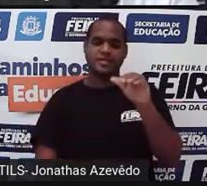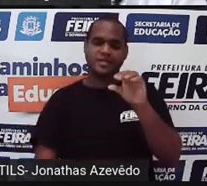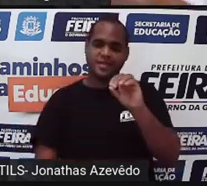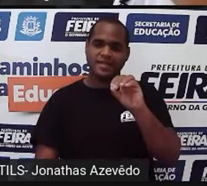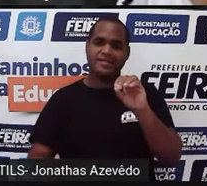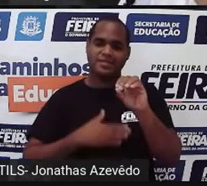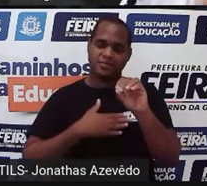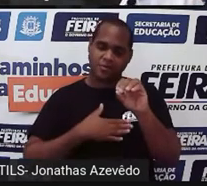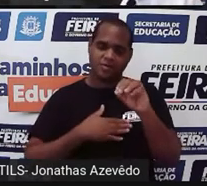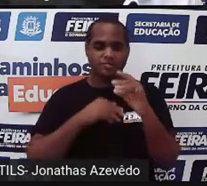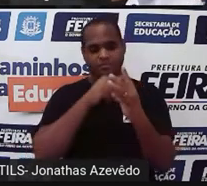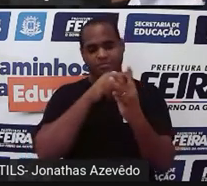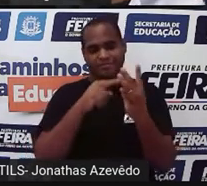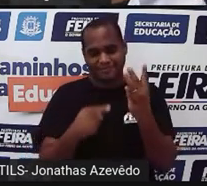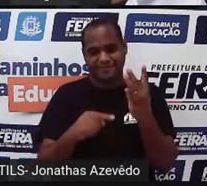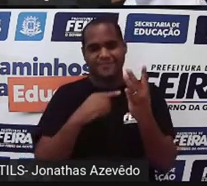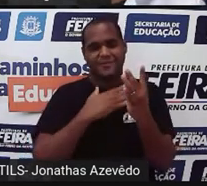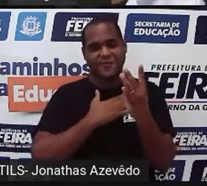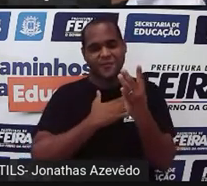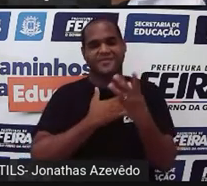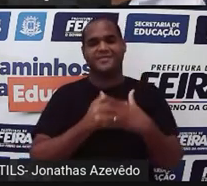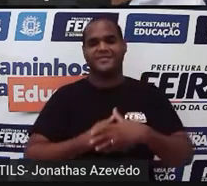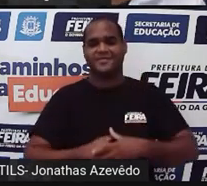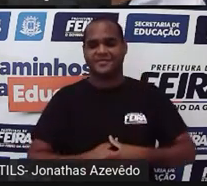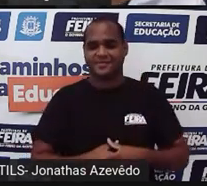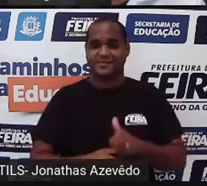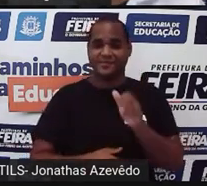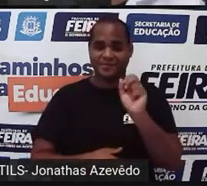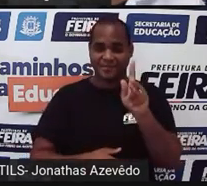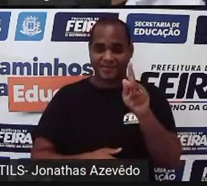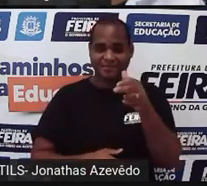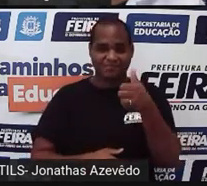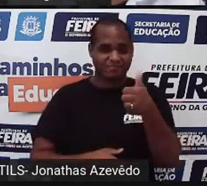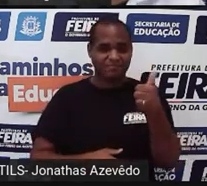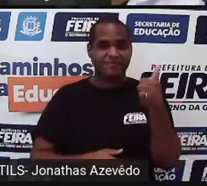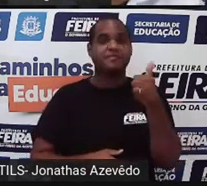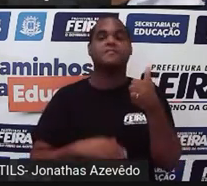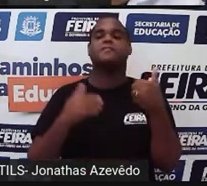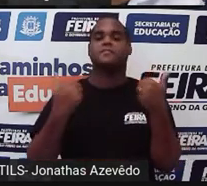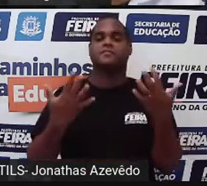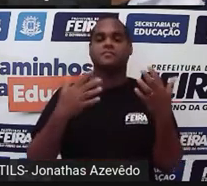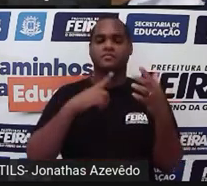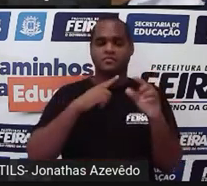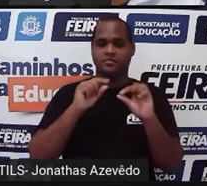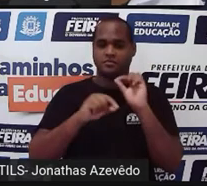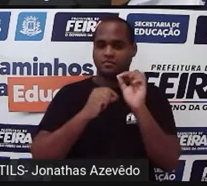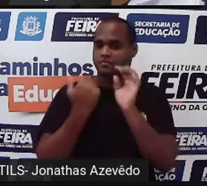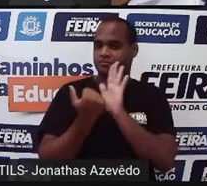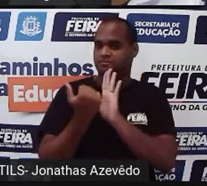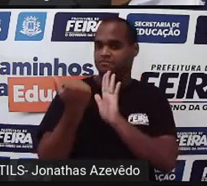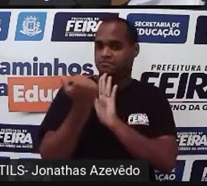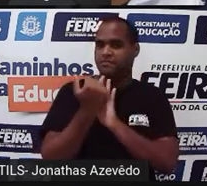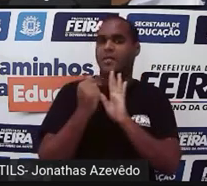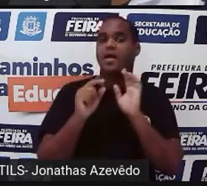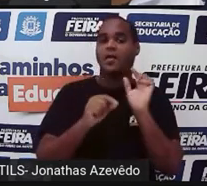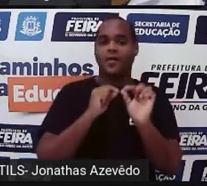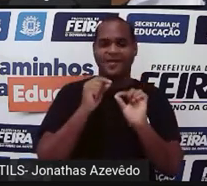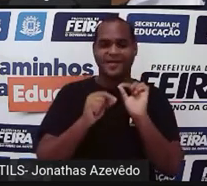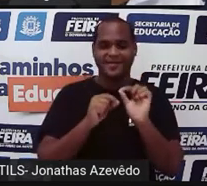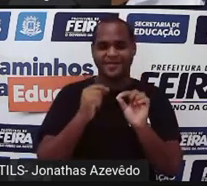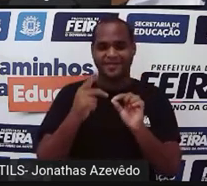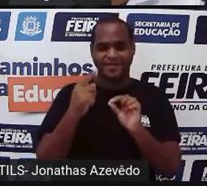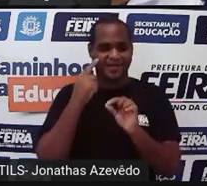10 alunos gostam das três ao mesmo tempo, tá bom? E ainda foi acrescentado o seguinte, uma observação,